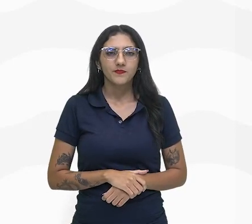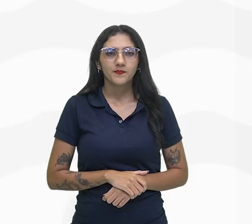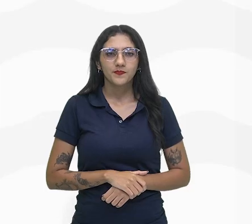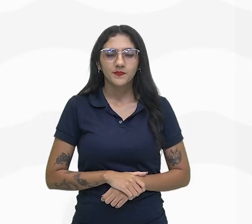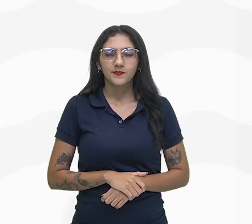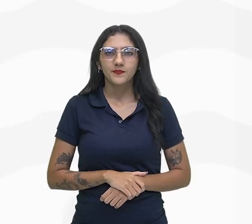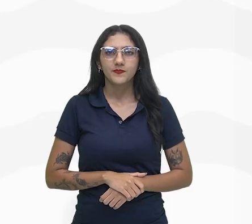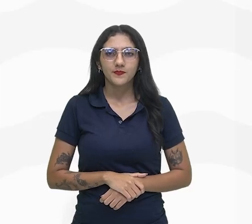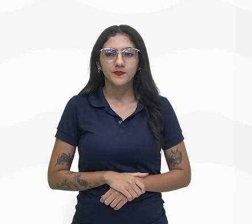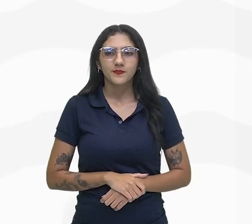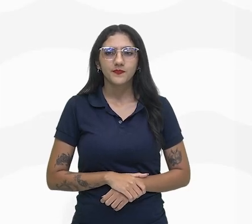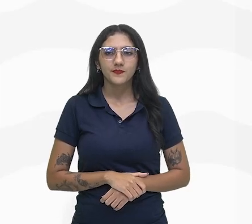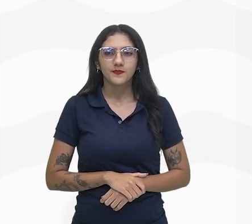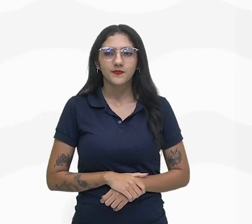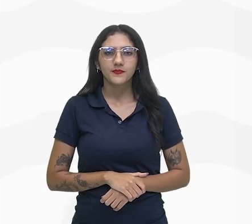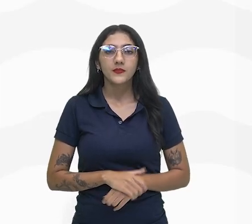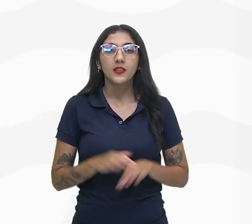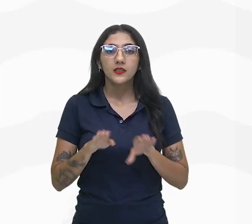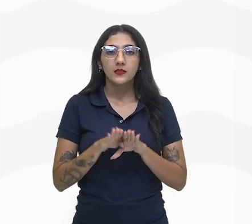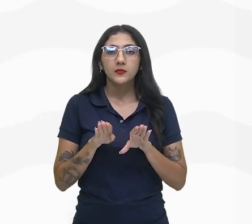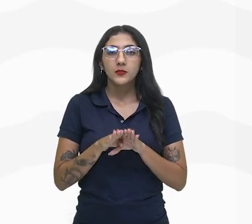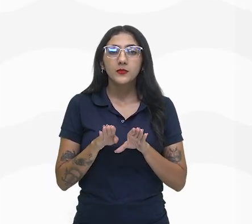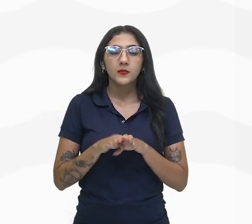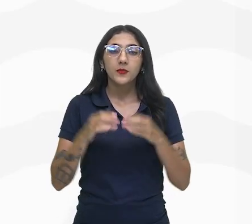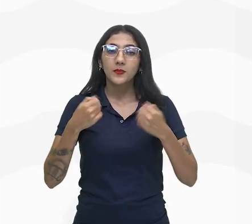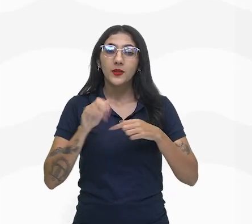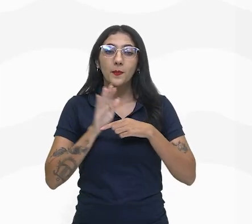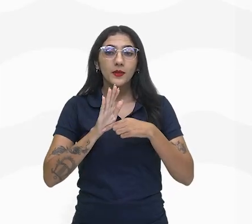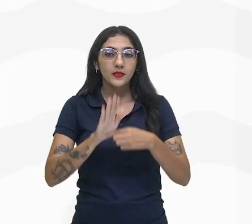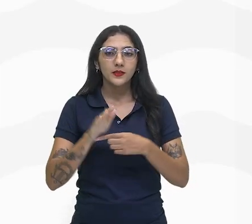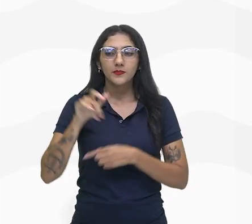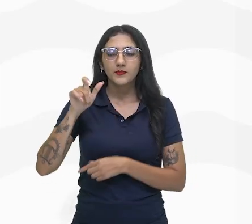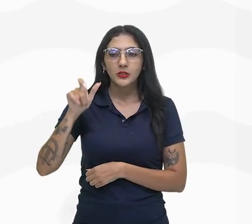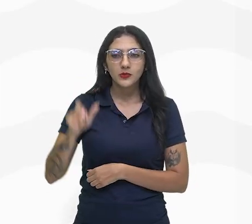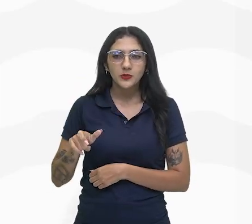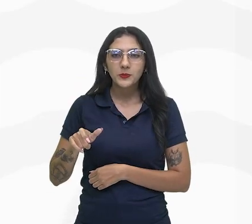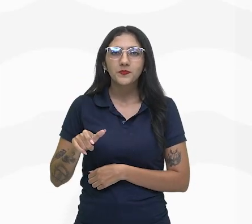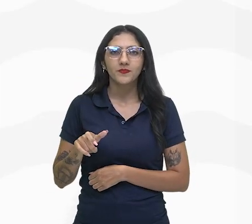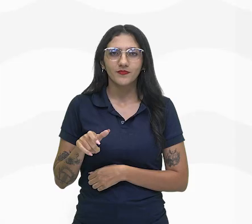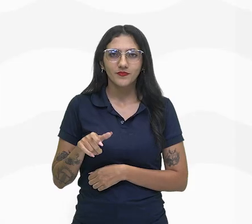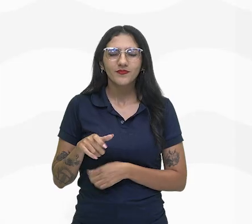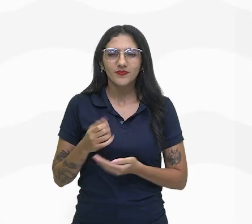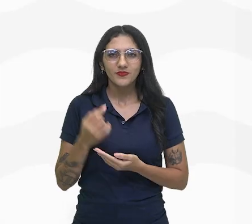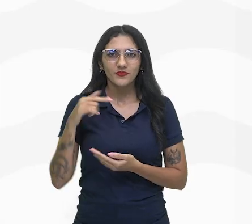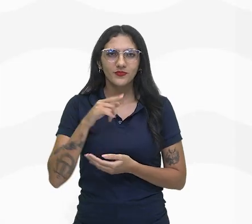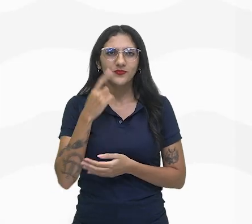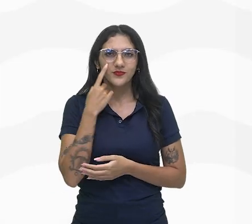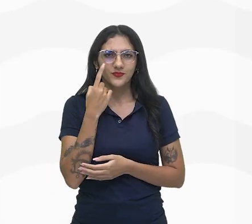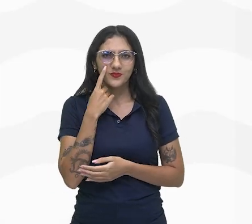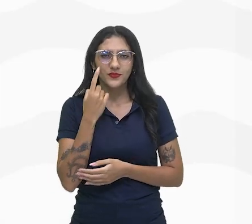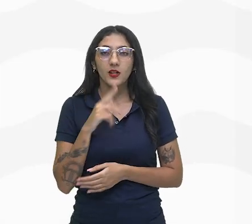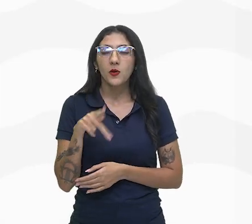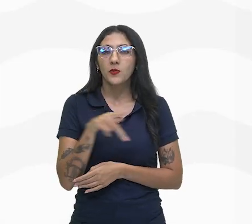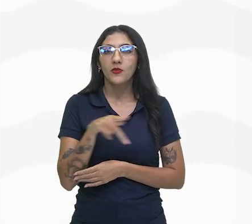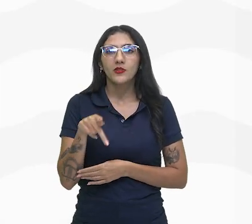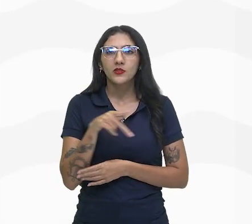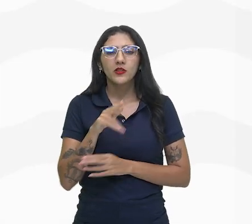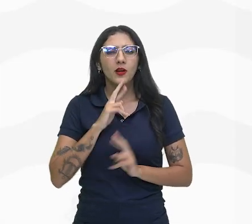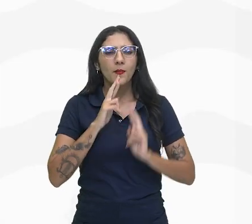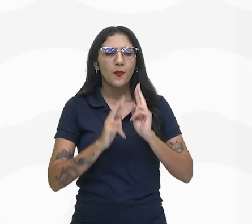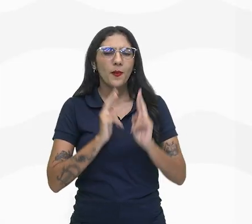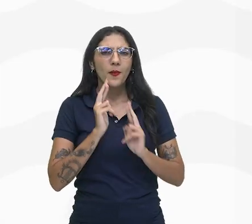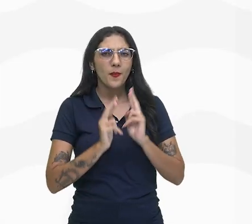verdade. Também temos a apresentação do entrevistado. Não sei se vocês viram na hora que os professores foram